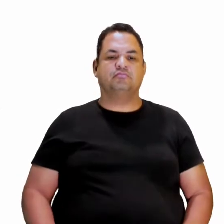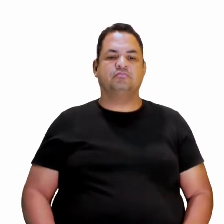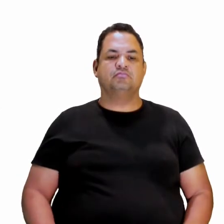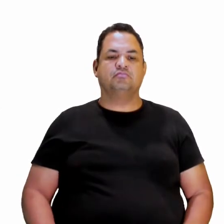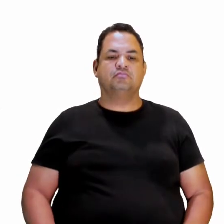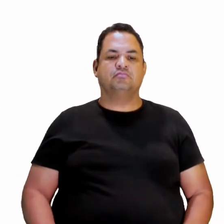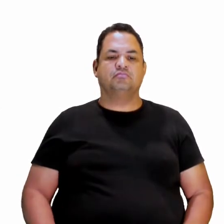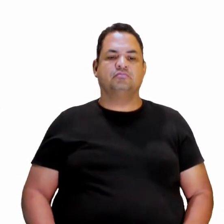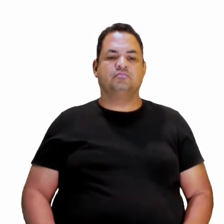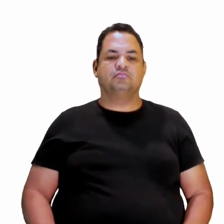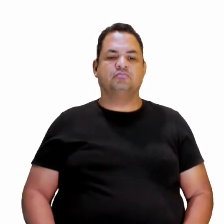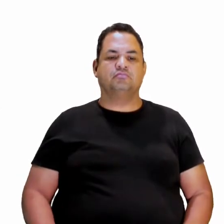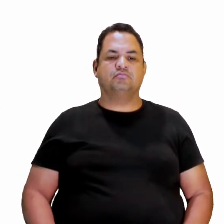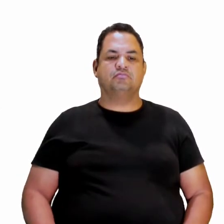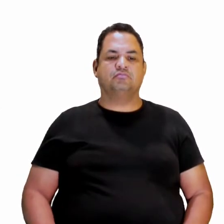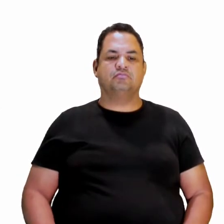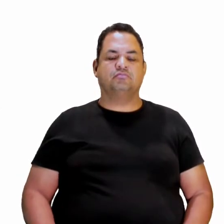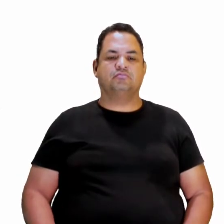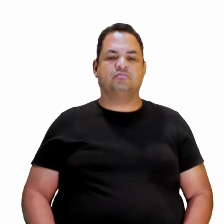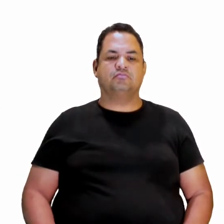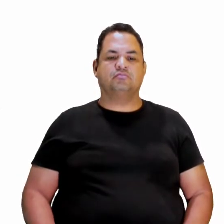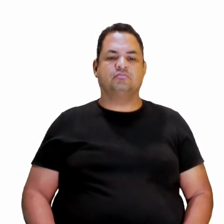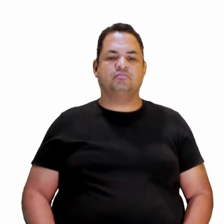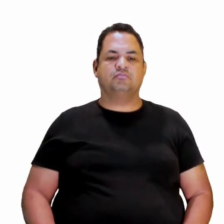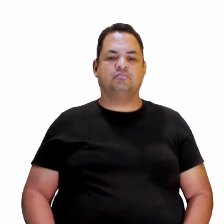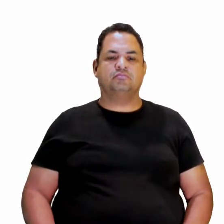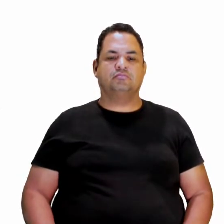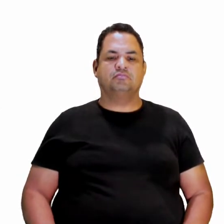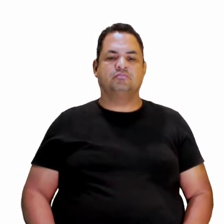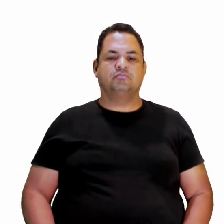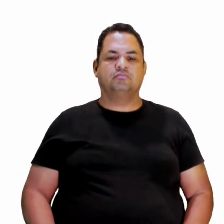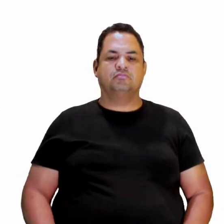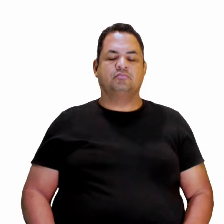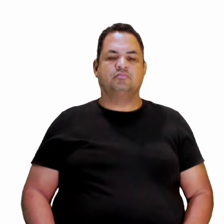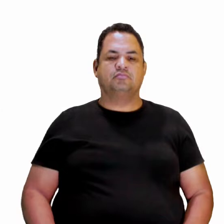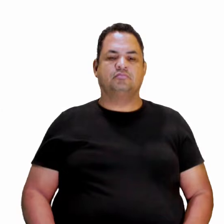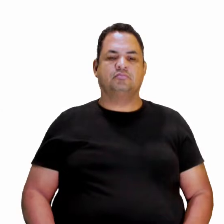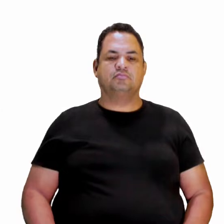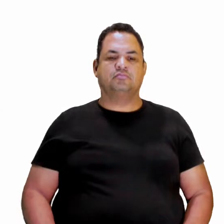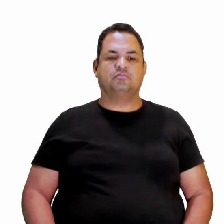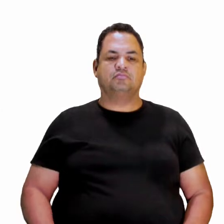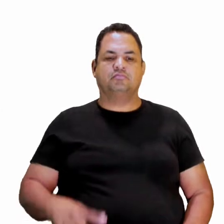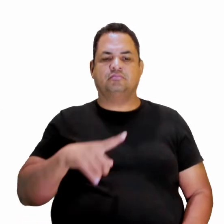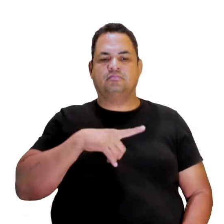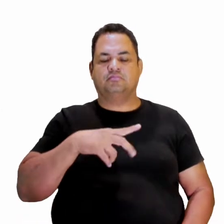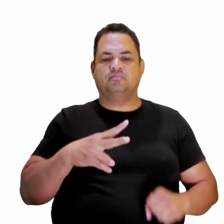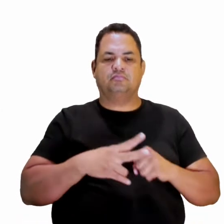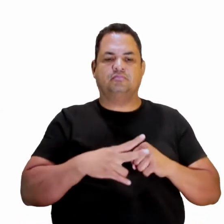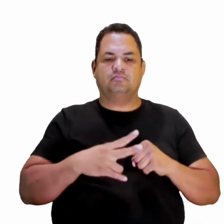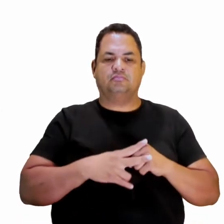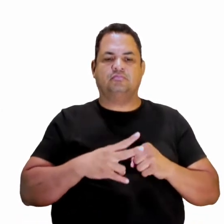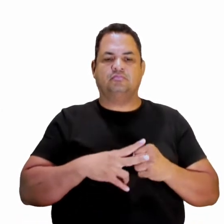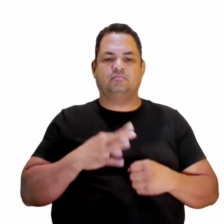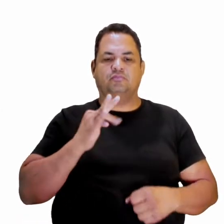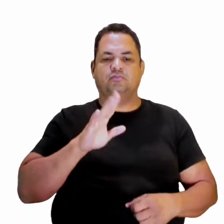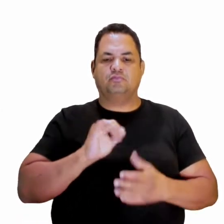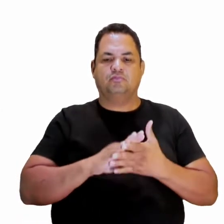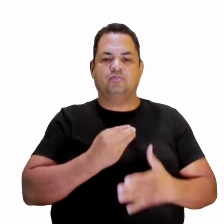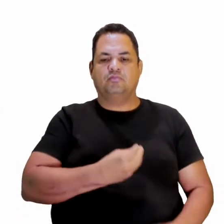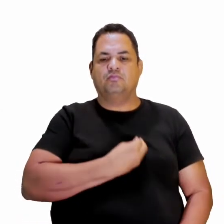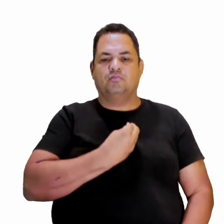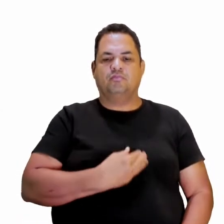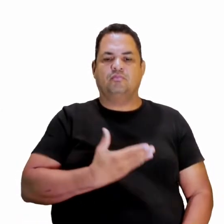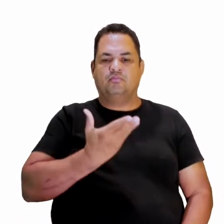agora a próxima. The verb to be in the present. Temos aí o verbo to be no presente, que são